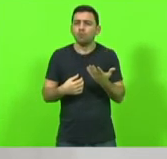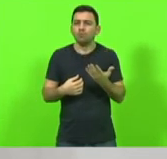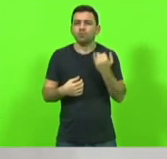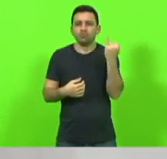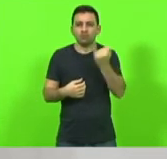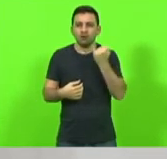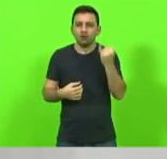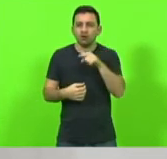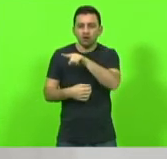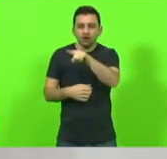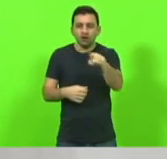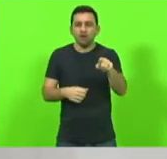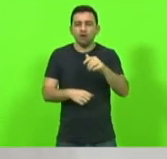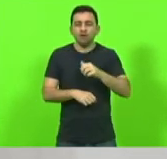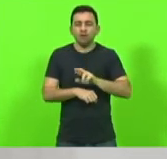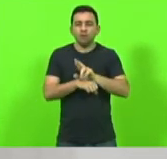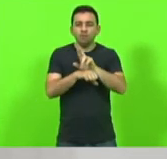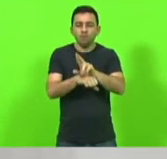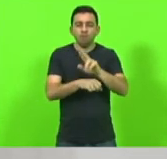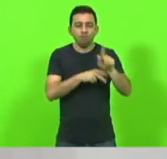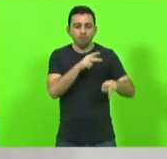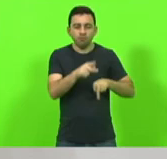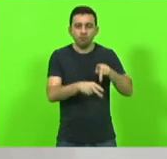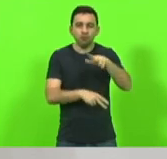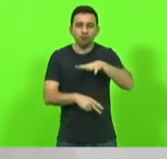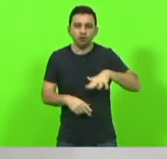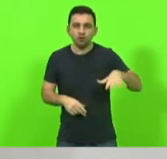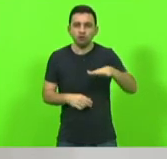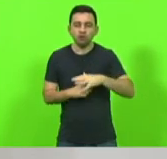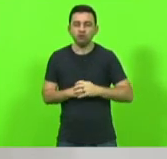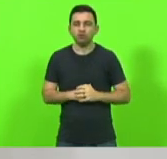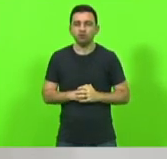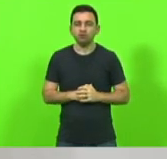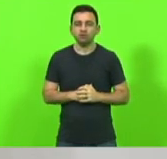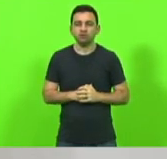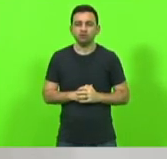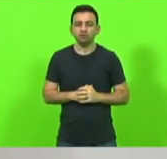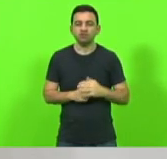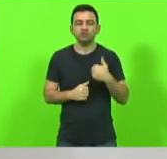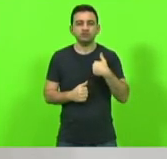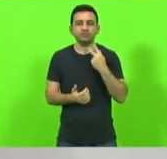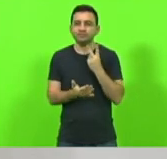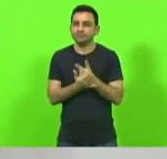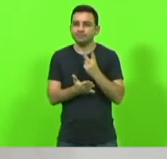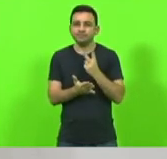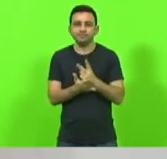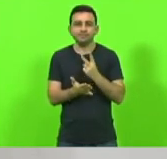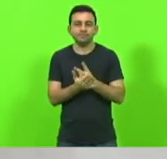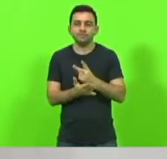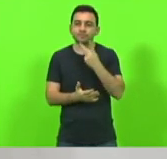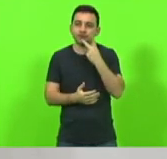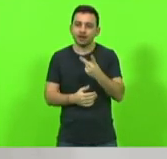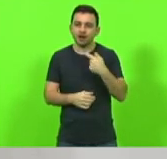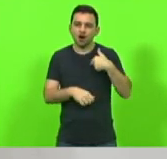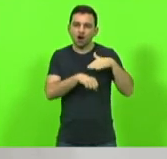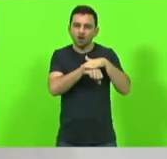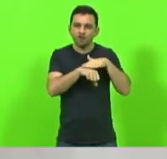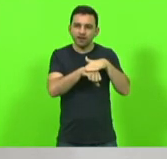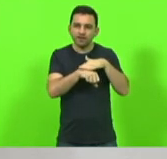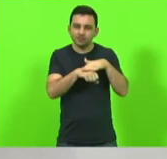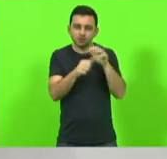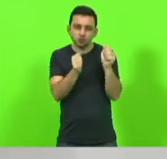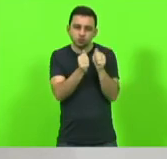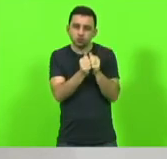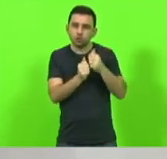aquilo representa para aquele povo. Eu sempre disse, quando fazia minhas conversas, minhas